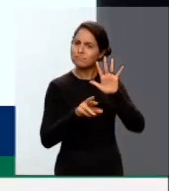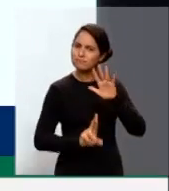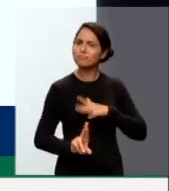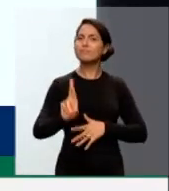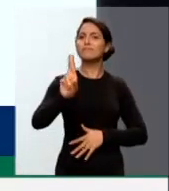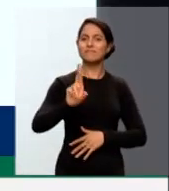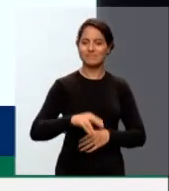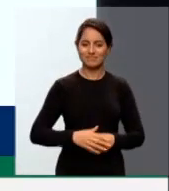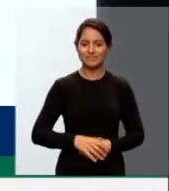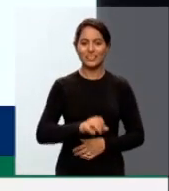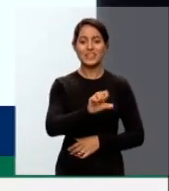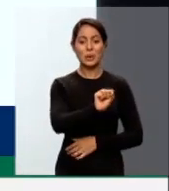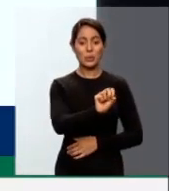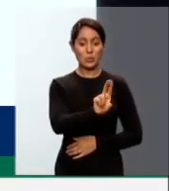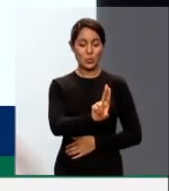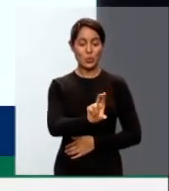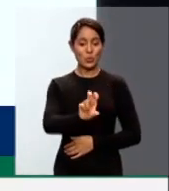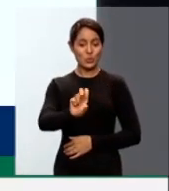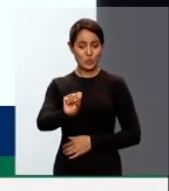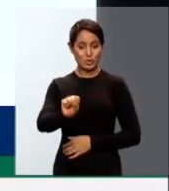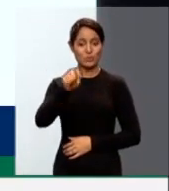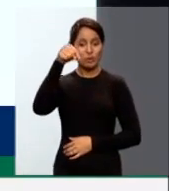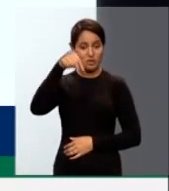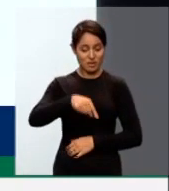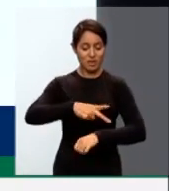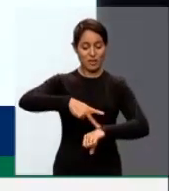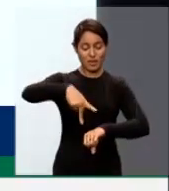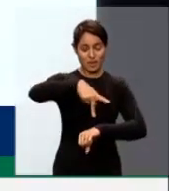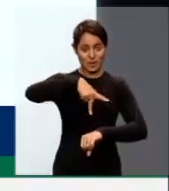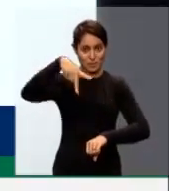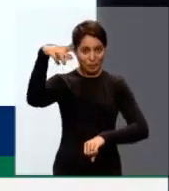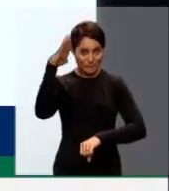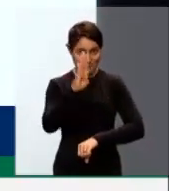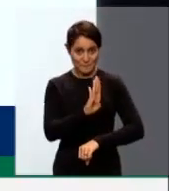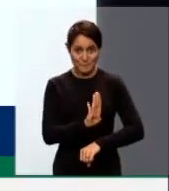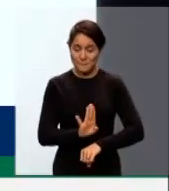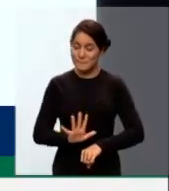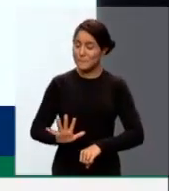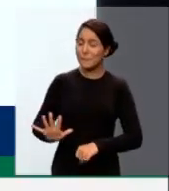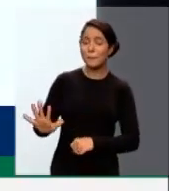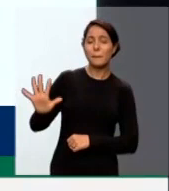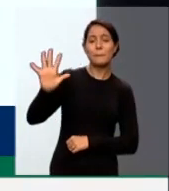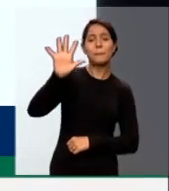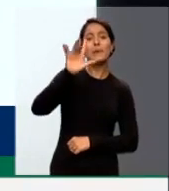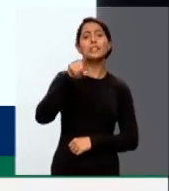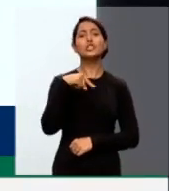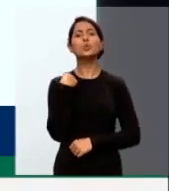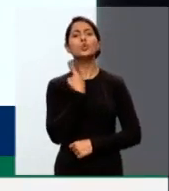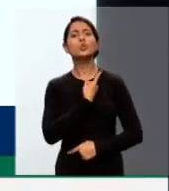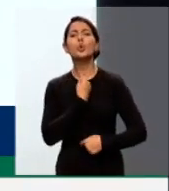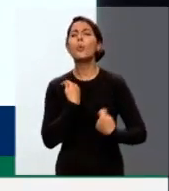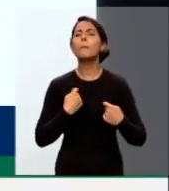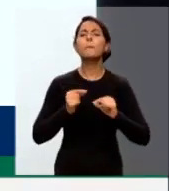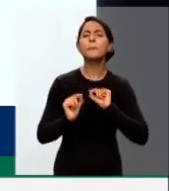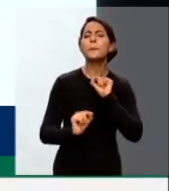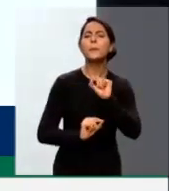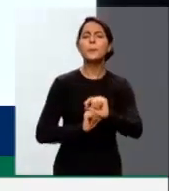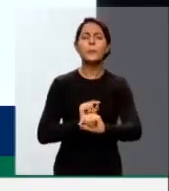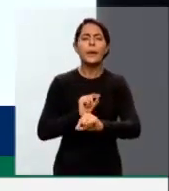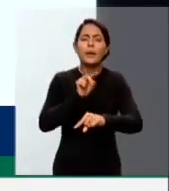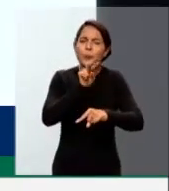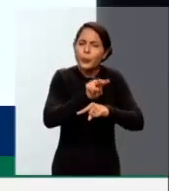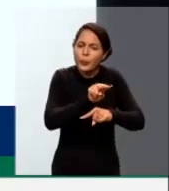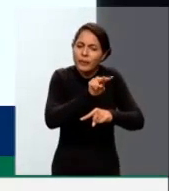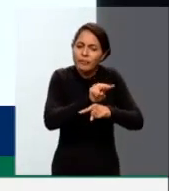O SUS é aquilo que a gente deveria cuidar e aprofundar como um modelo